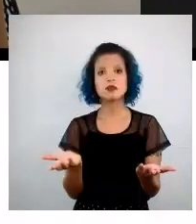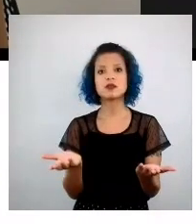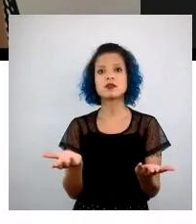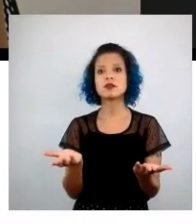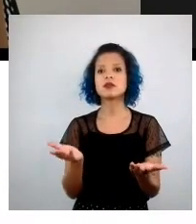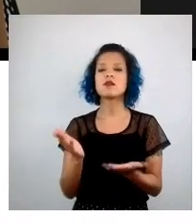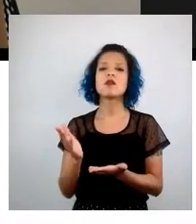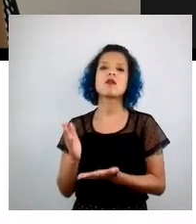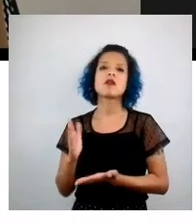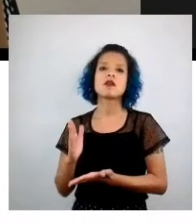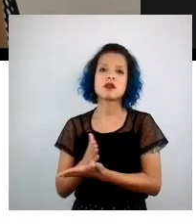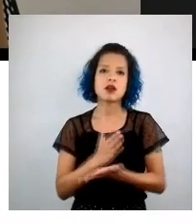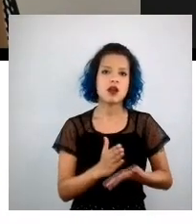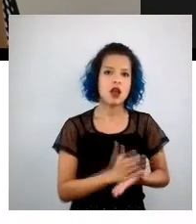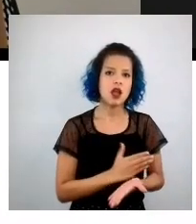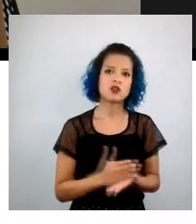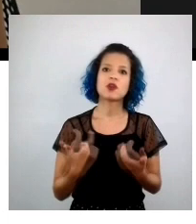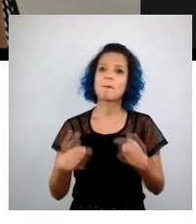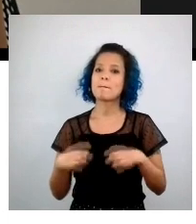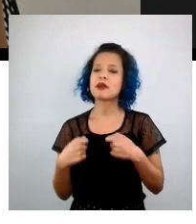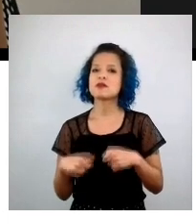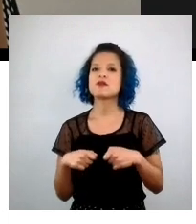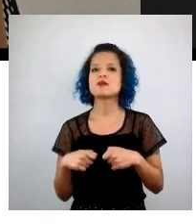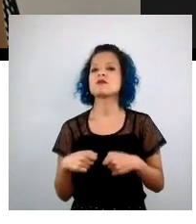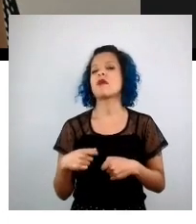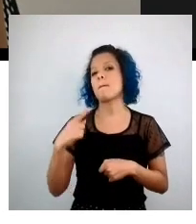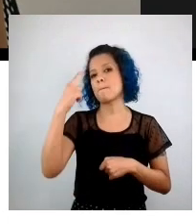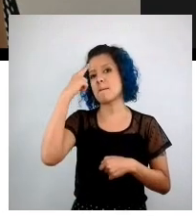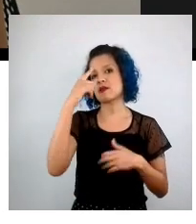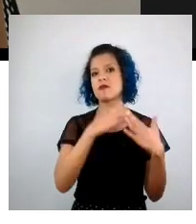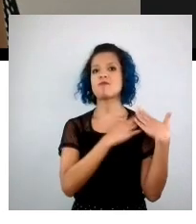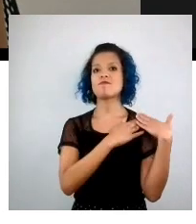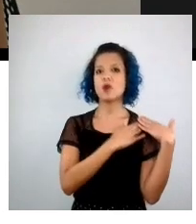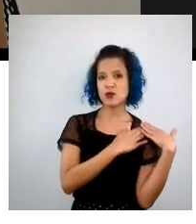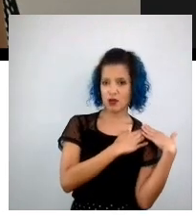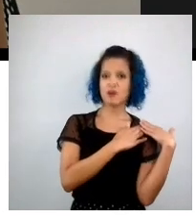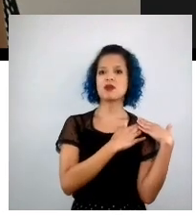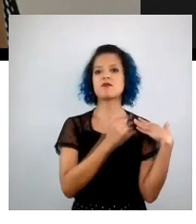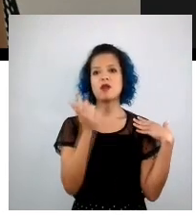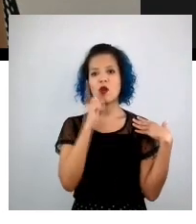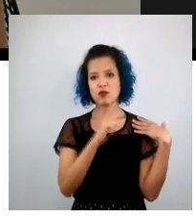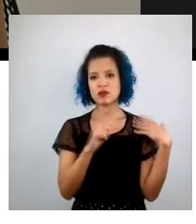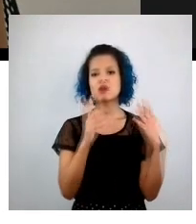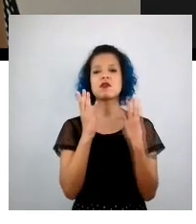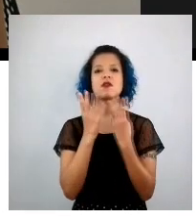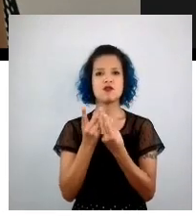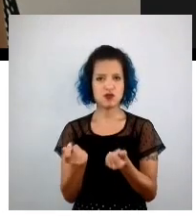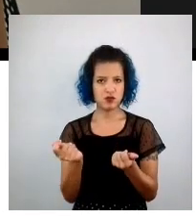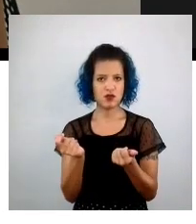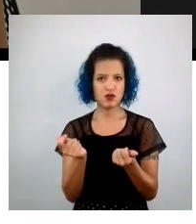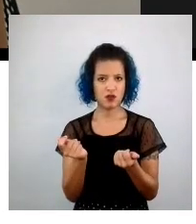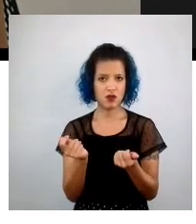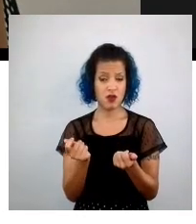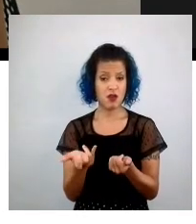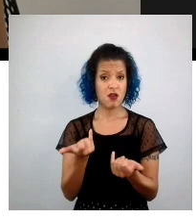gente precisa se responsabilizar para desfazer. Porque quando eu te ouço, eu ouço